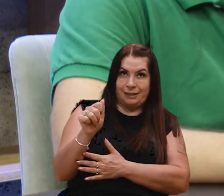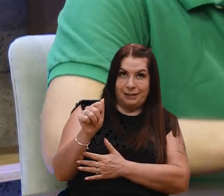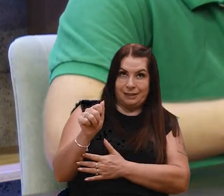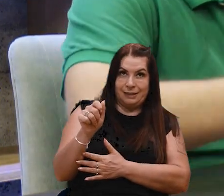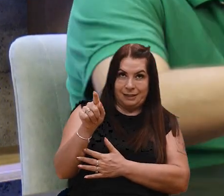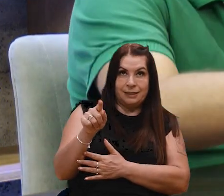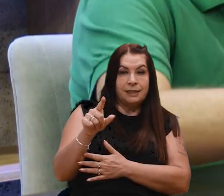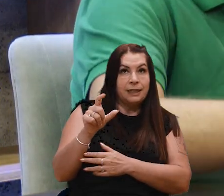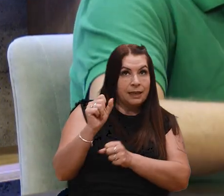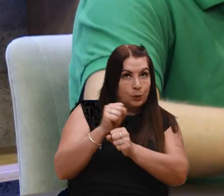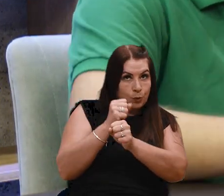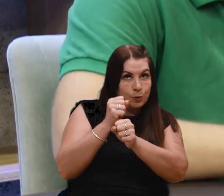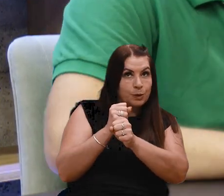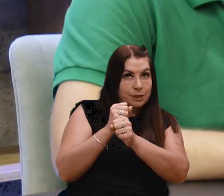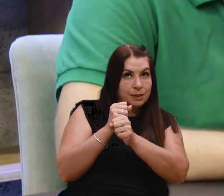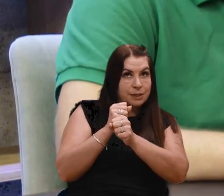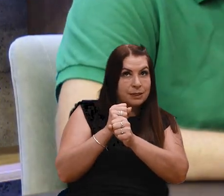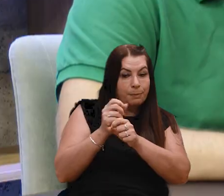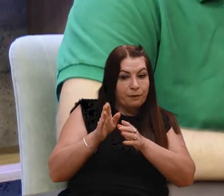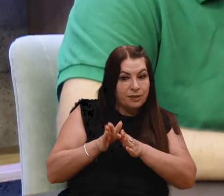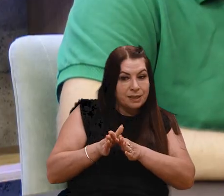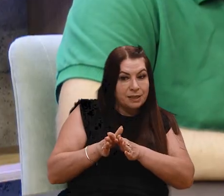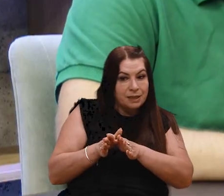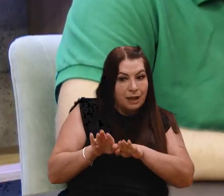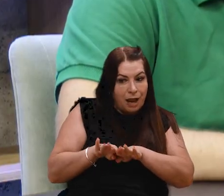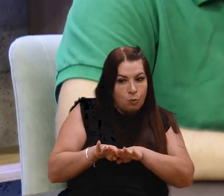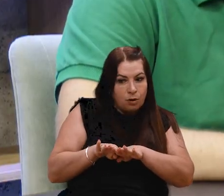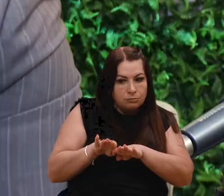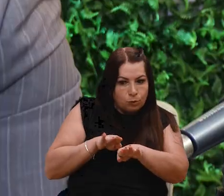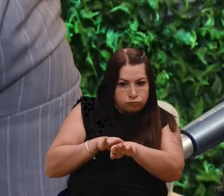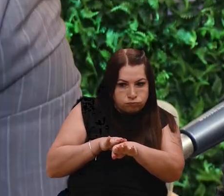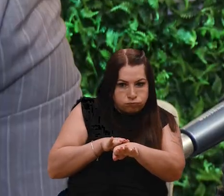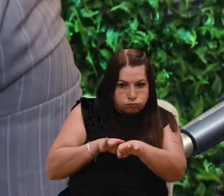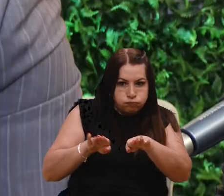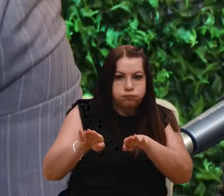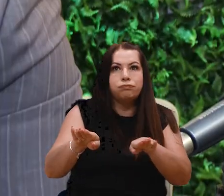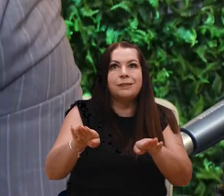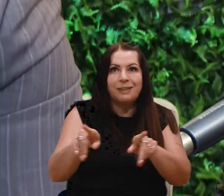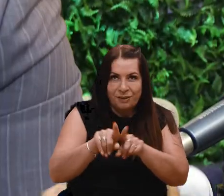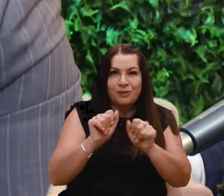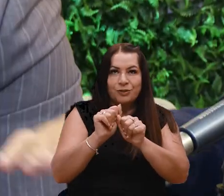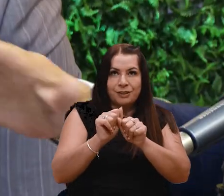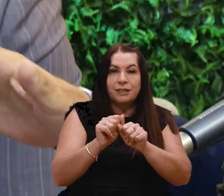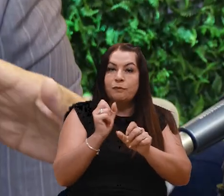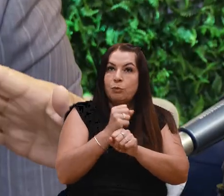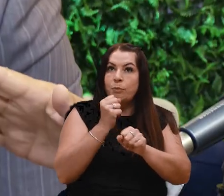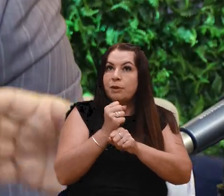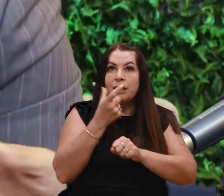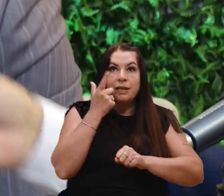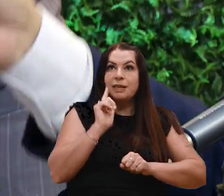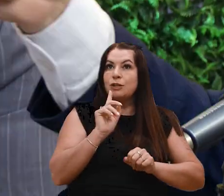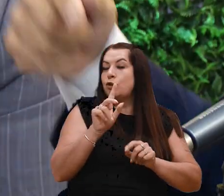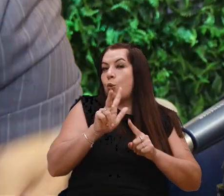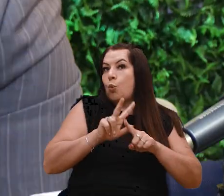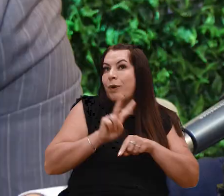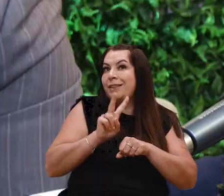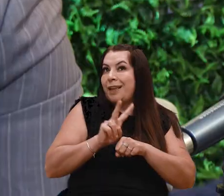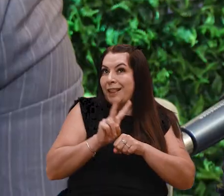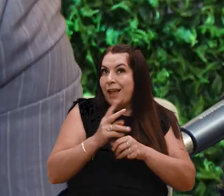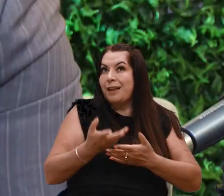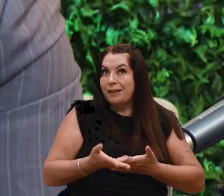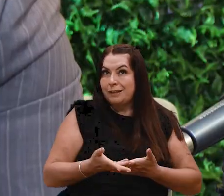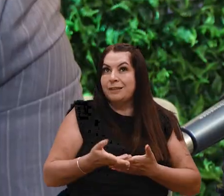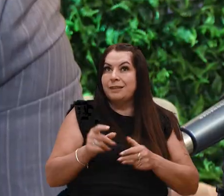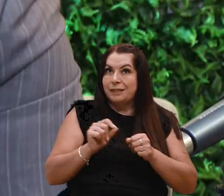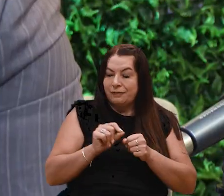em construção para a duplicação dela. Se fosse uma concessão de uma obra pronta, a empresa ganhadora ia só conservar aquela pista. Hoje ela está fazendo